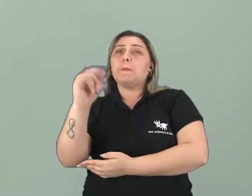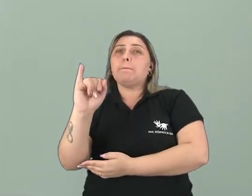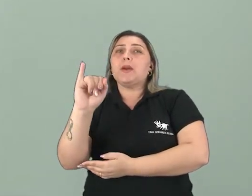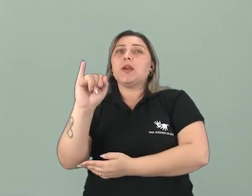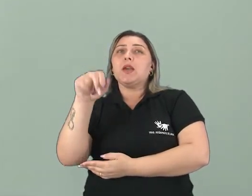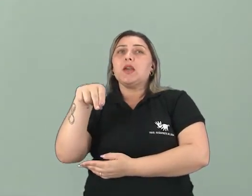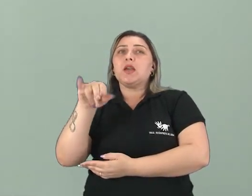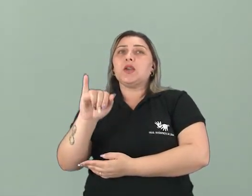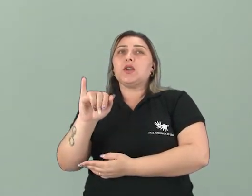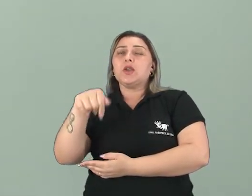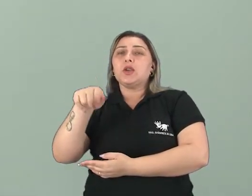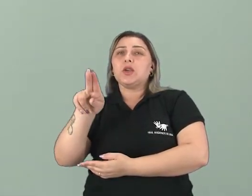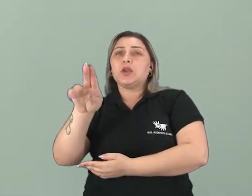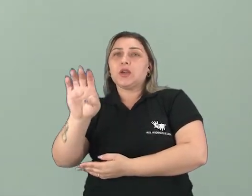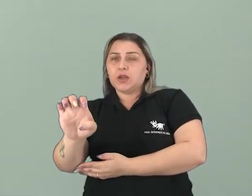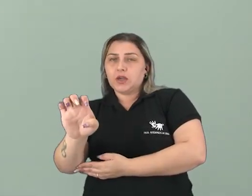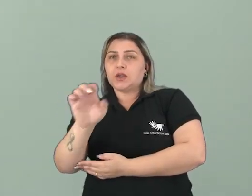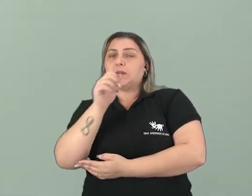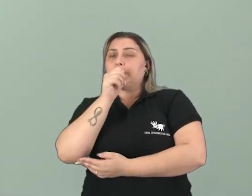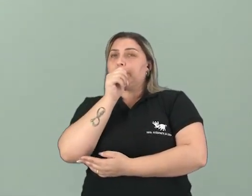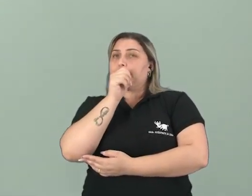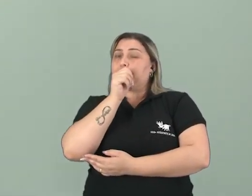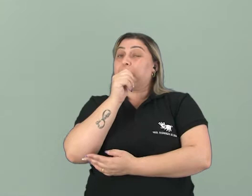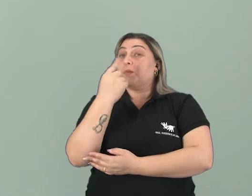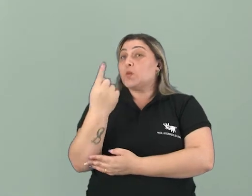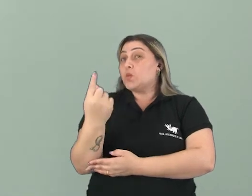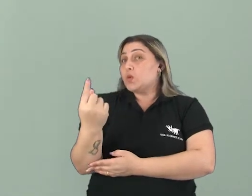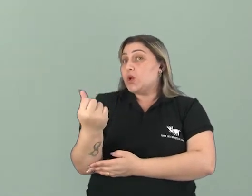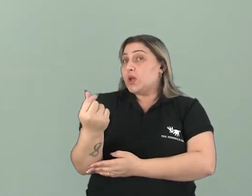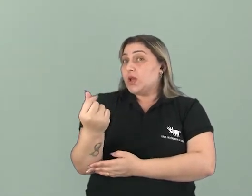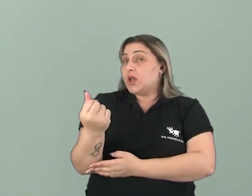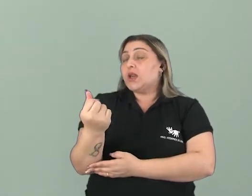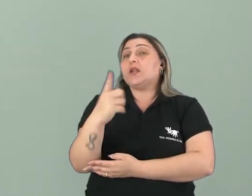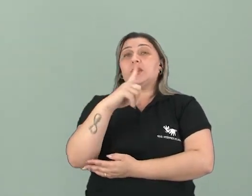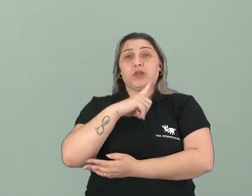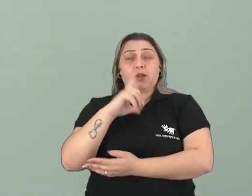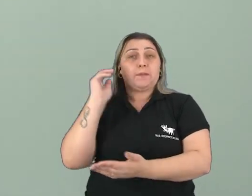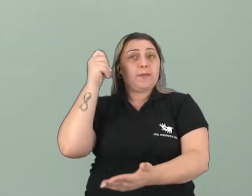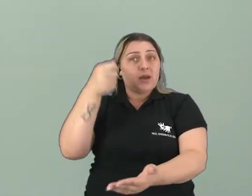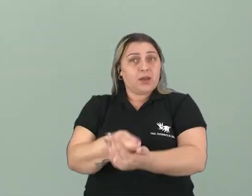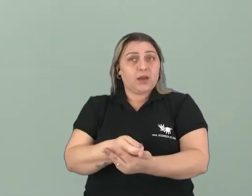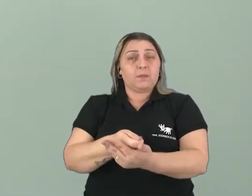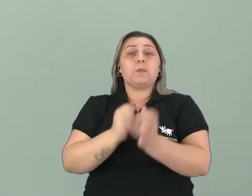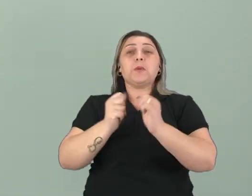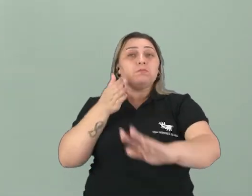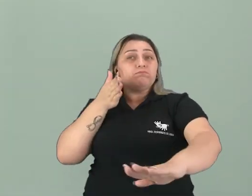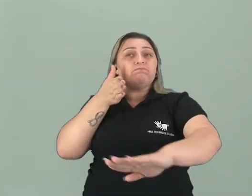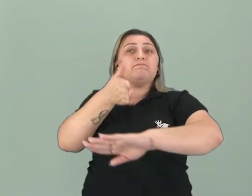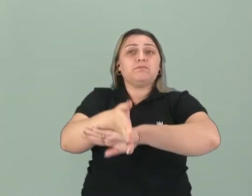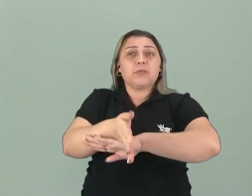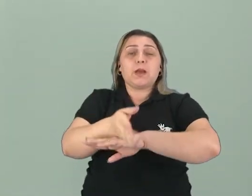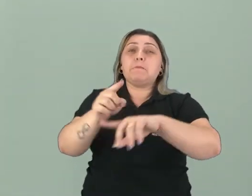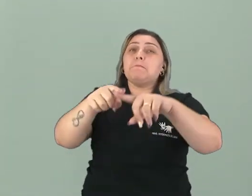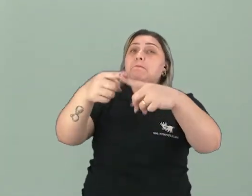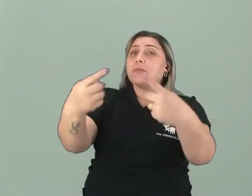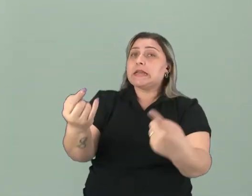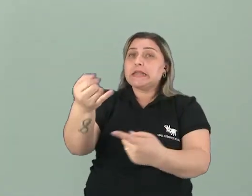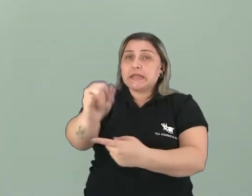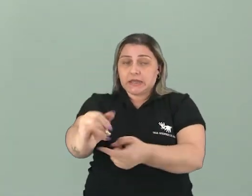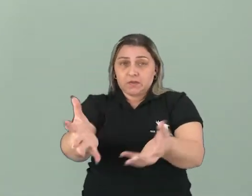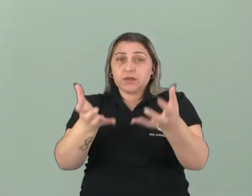quê? Que era uma espécie de um dinheiro que eles tinham que pagar para poder estar ali. Porém, se